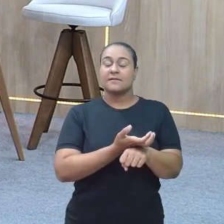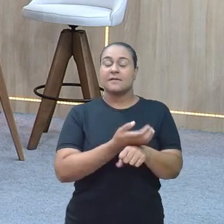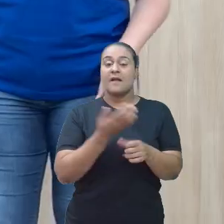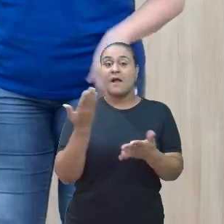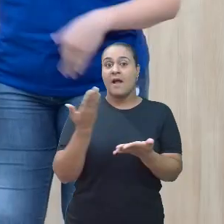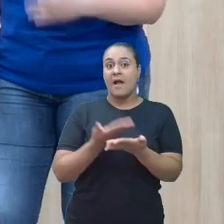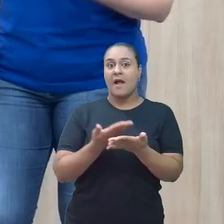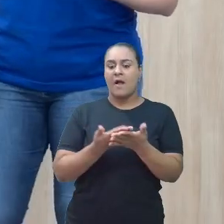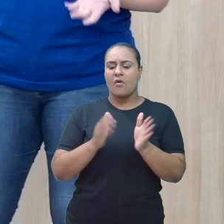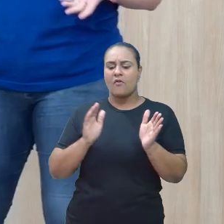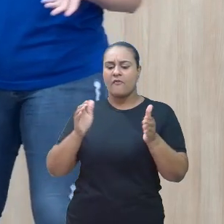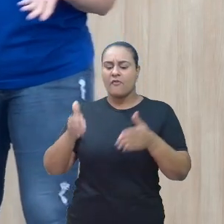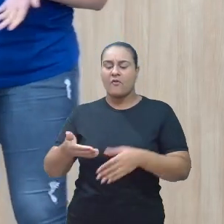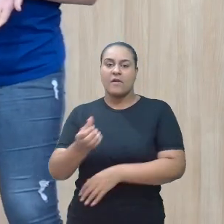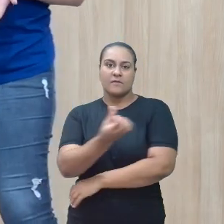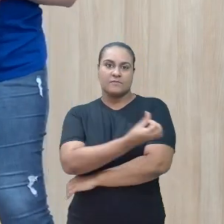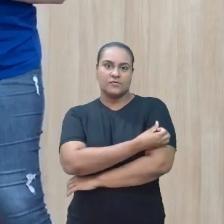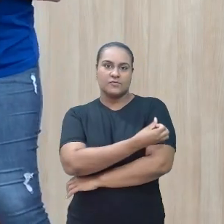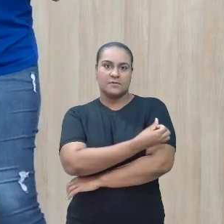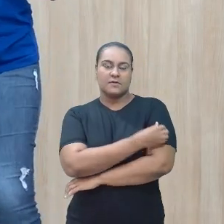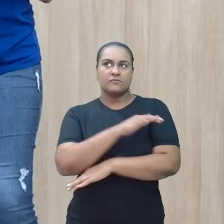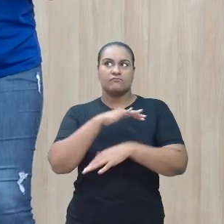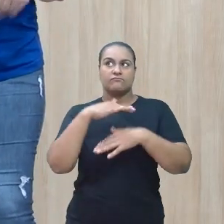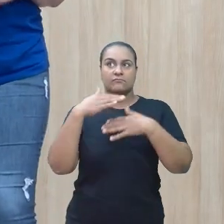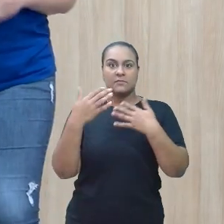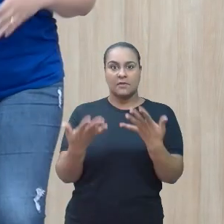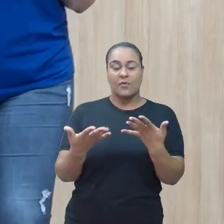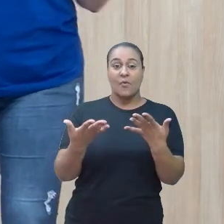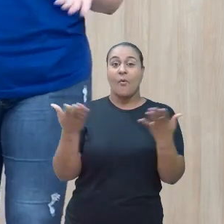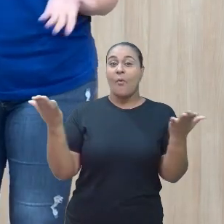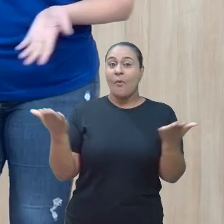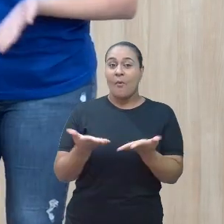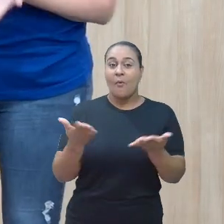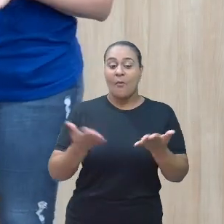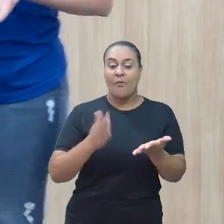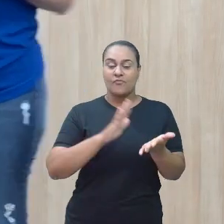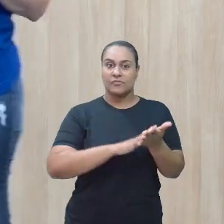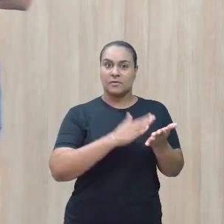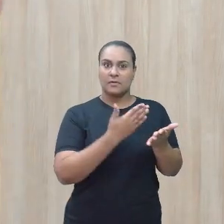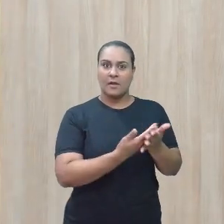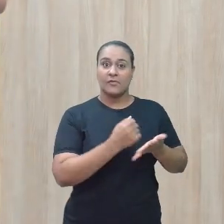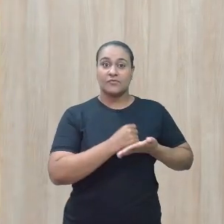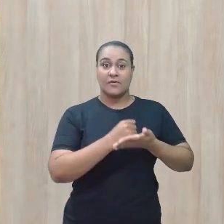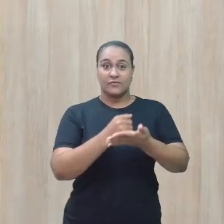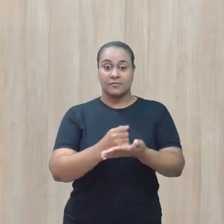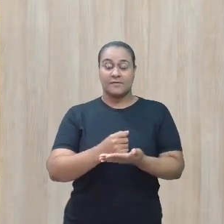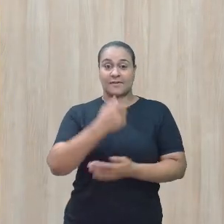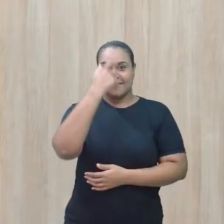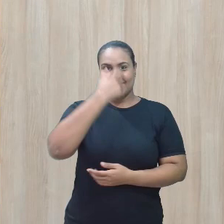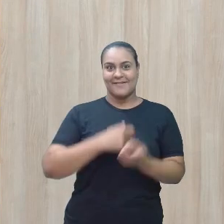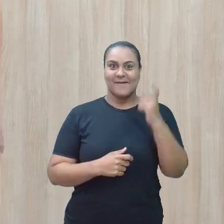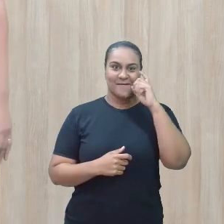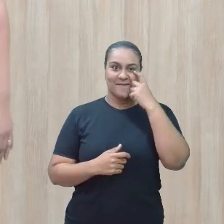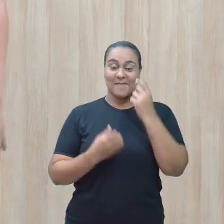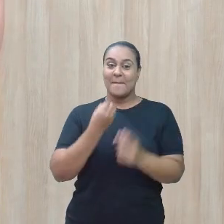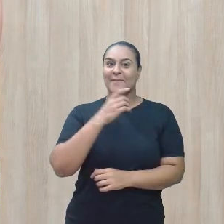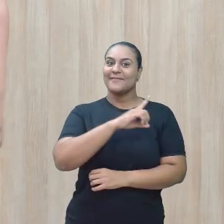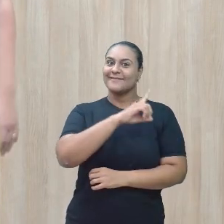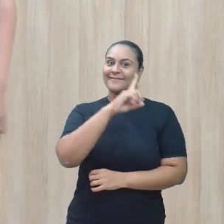A gente vai ter uma dinâmica nas nossas aulas e hoje quem está me ajudando com a tradução das libras é a Elaine. Bom dia, Elaine!